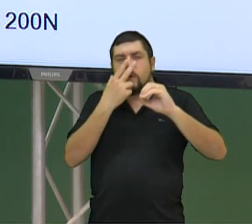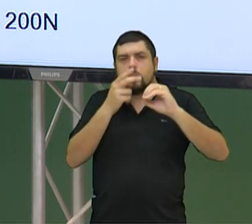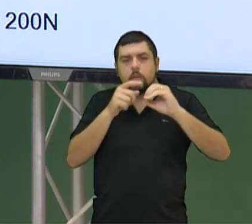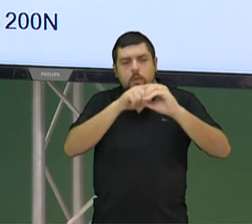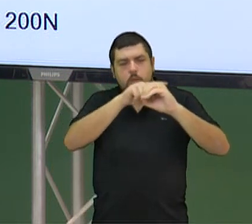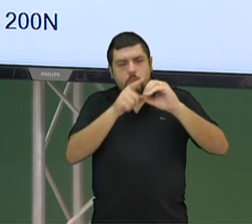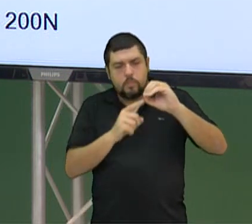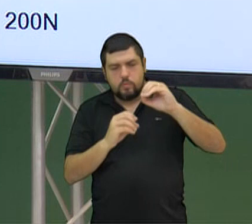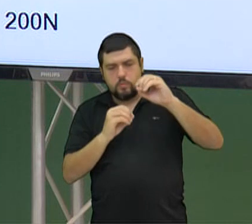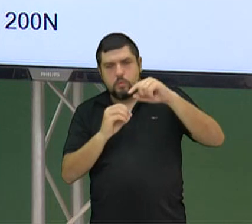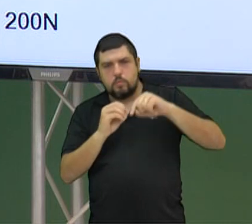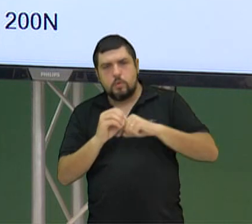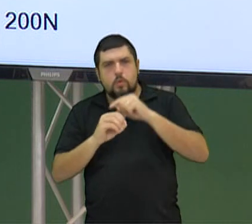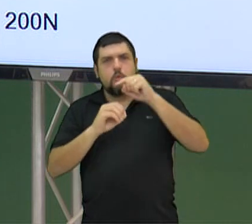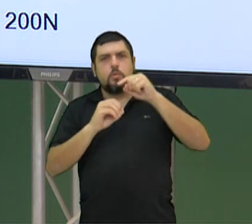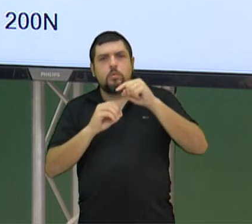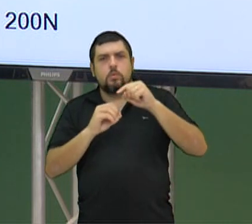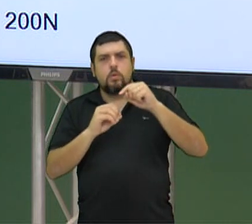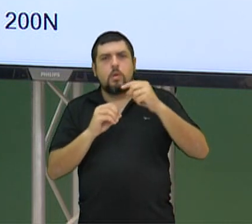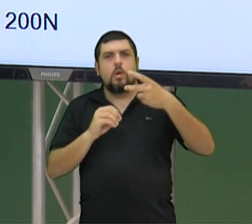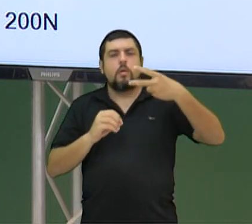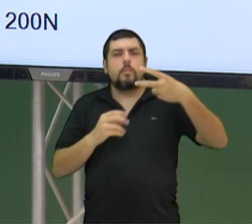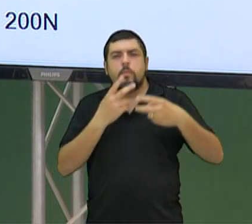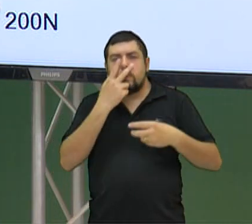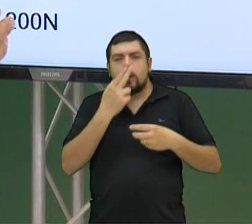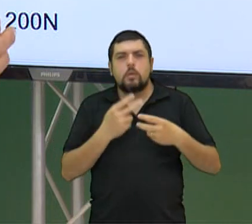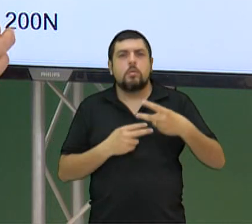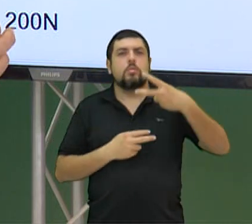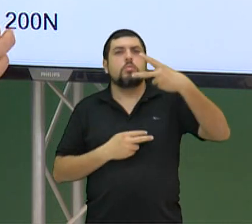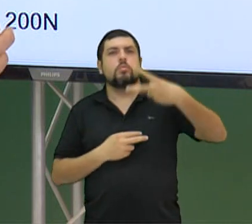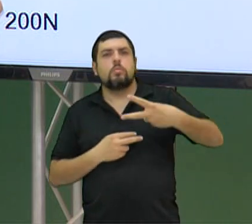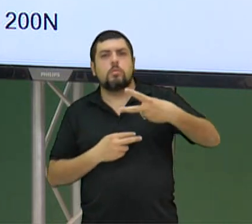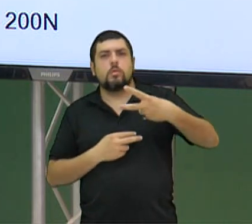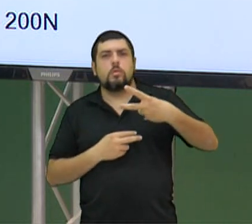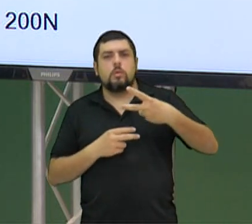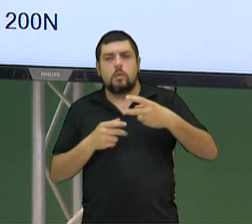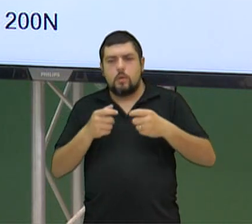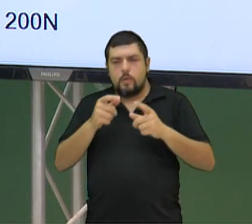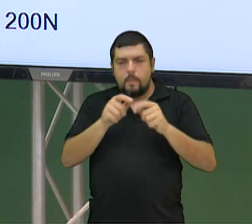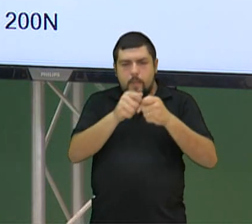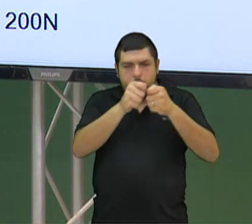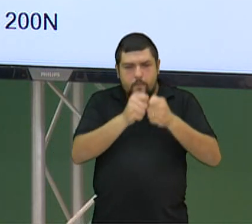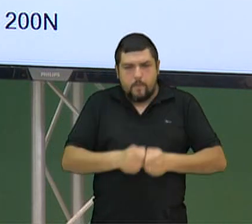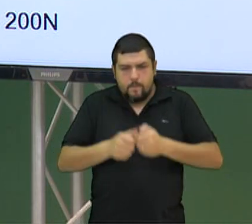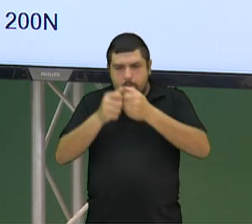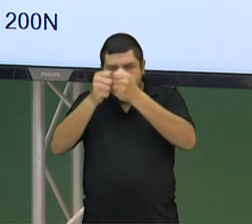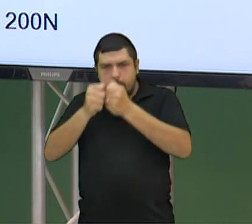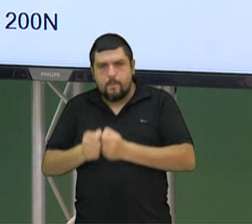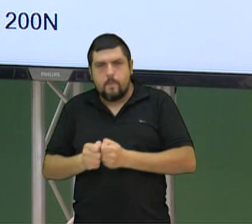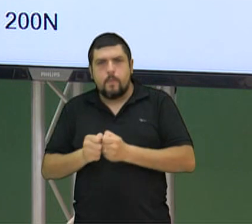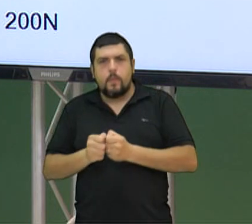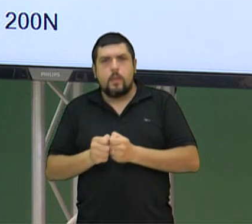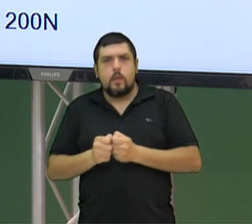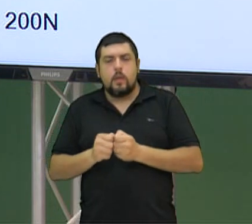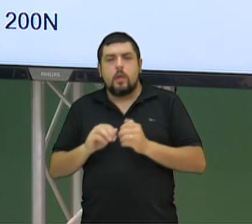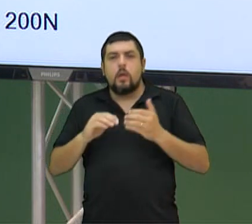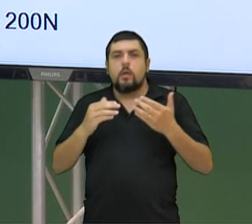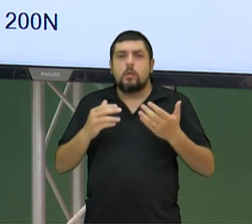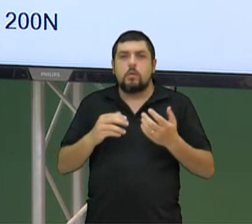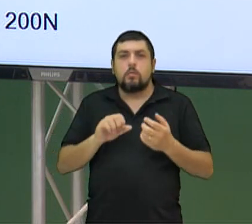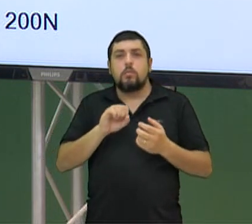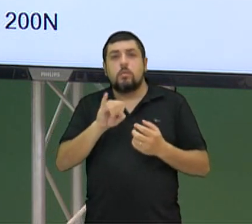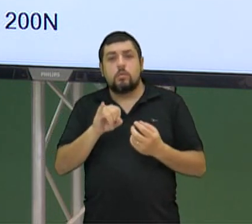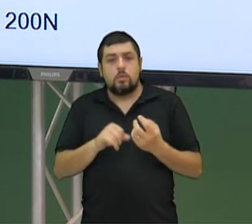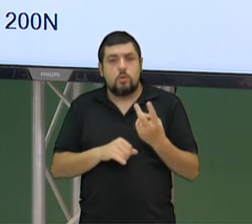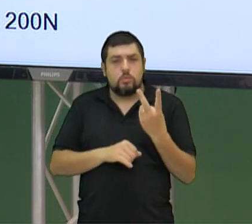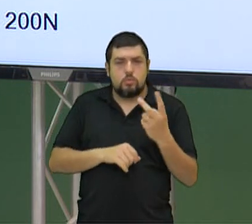seja, como eu coloco a corda dupla, é como se eu fosse dividido por 2. Ou seja, esse 200 fica agora 100. É o peso dividido por